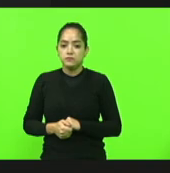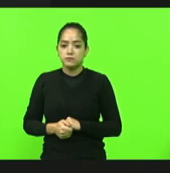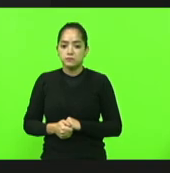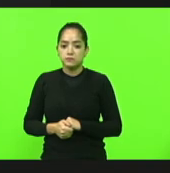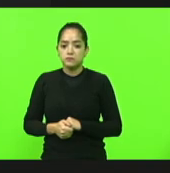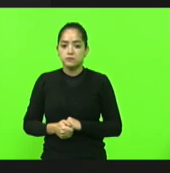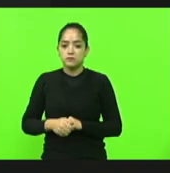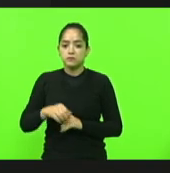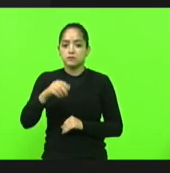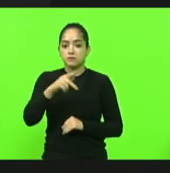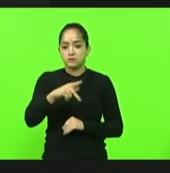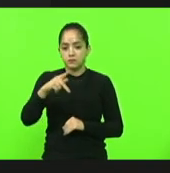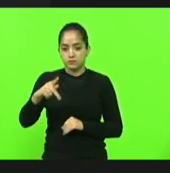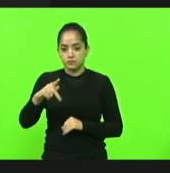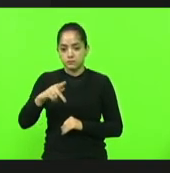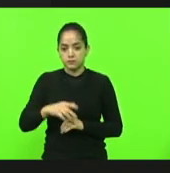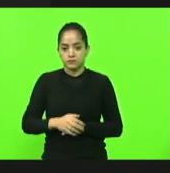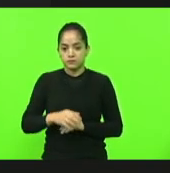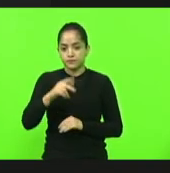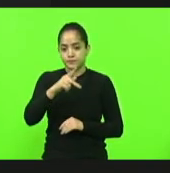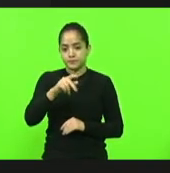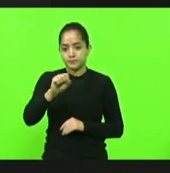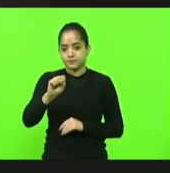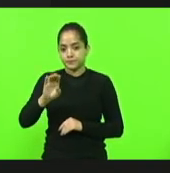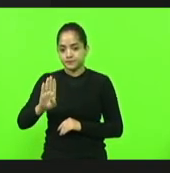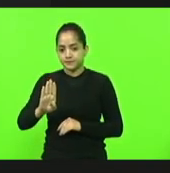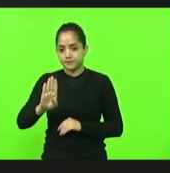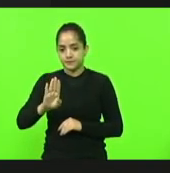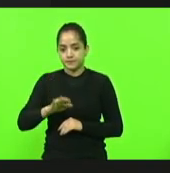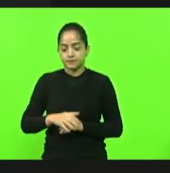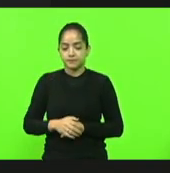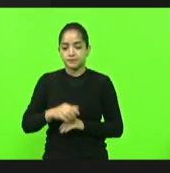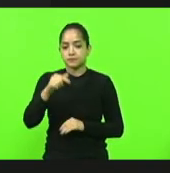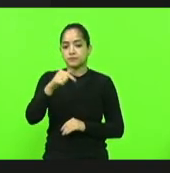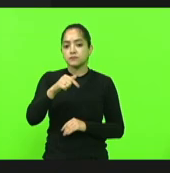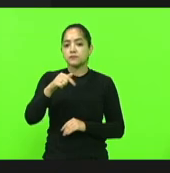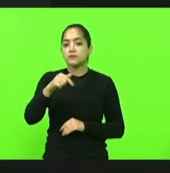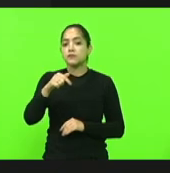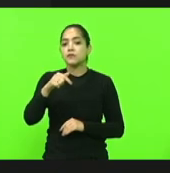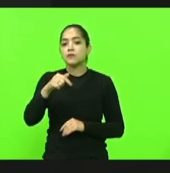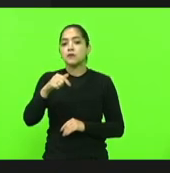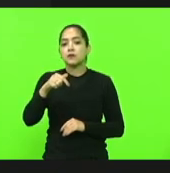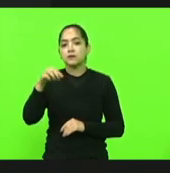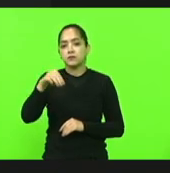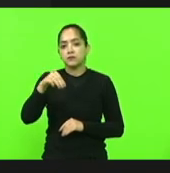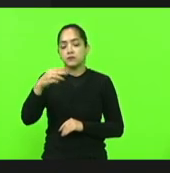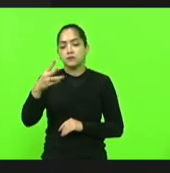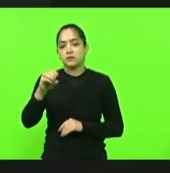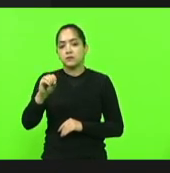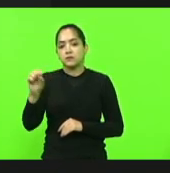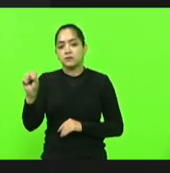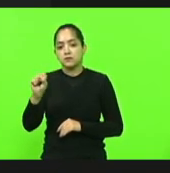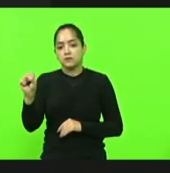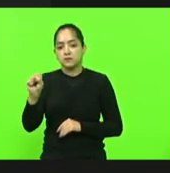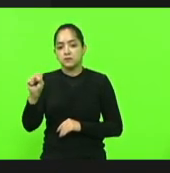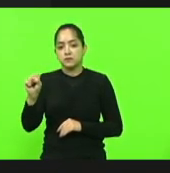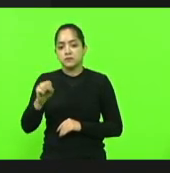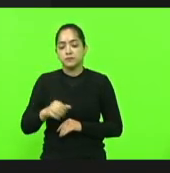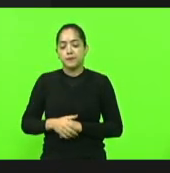Bloco PP, PSB, por 7 minutos e 30 segundos.